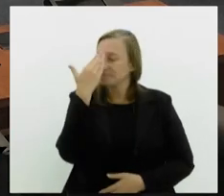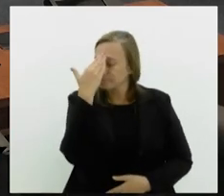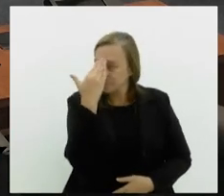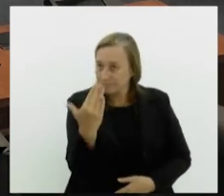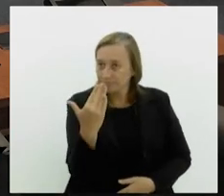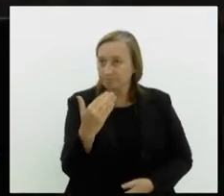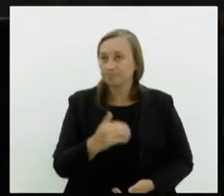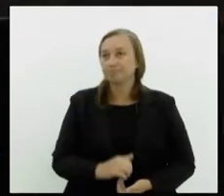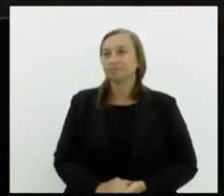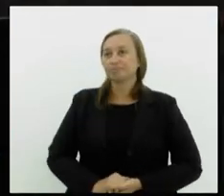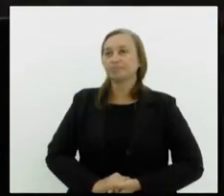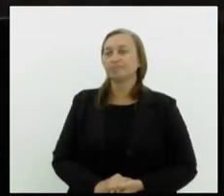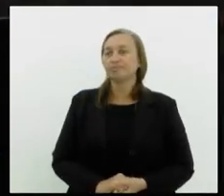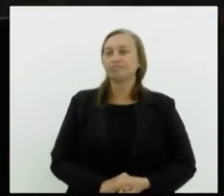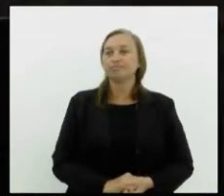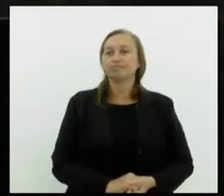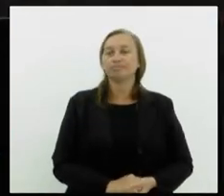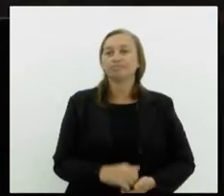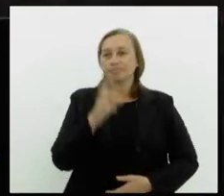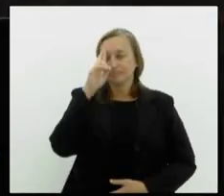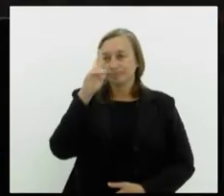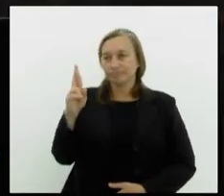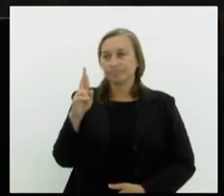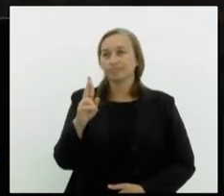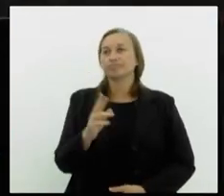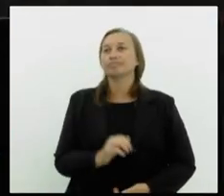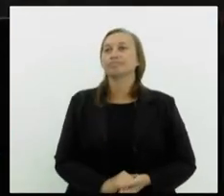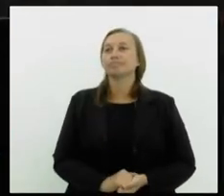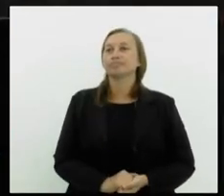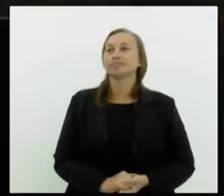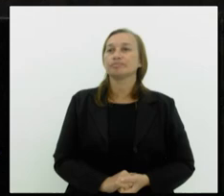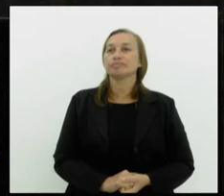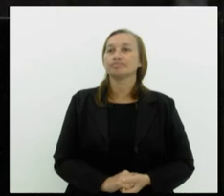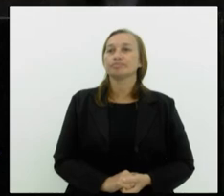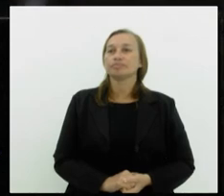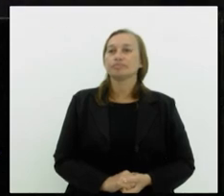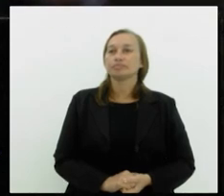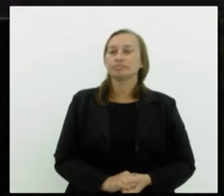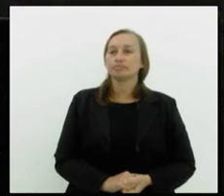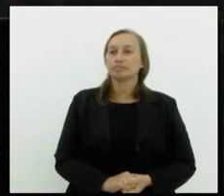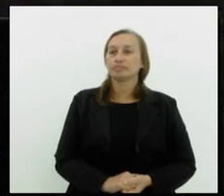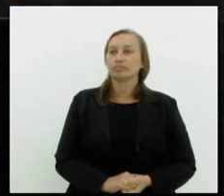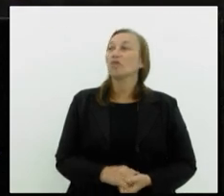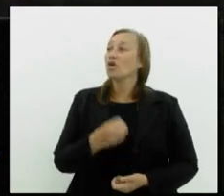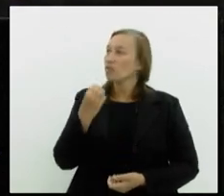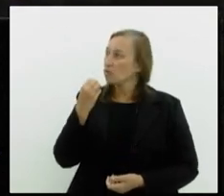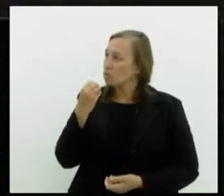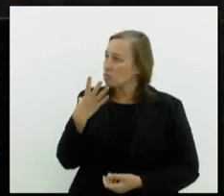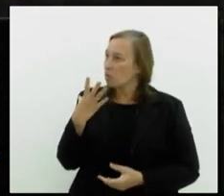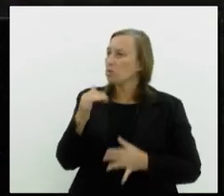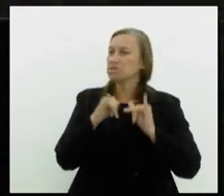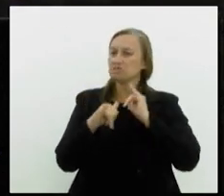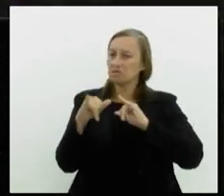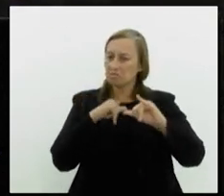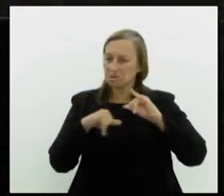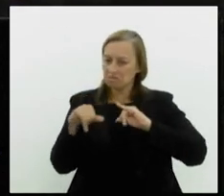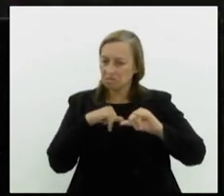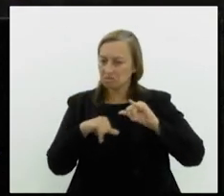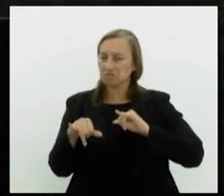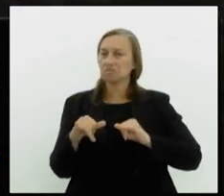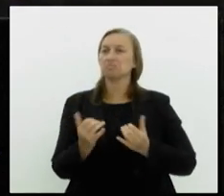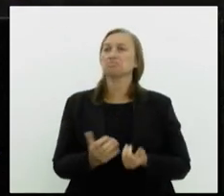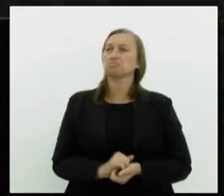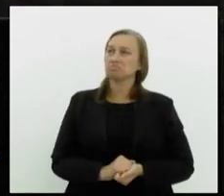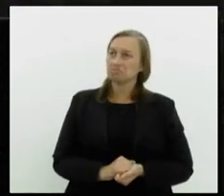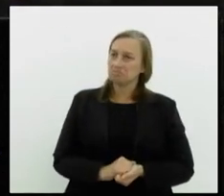agradeço a Vossa Excelência o rol bastante grande de informações que